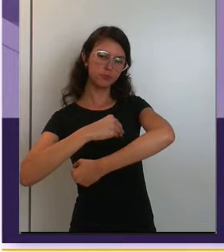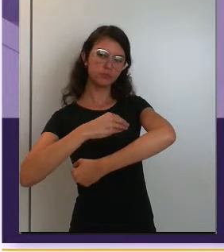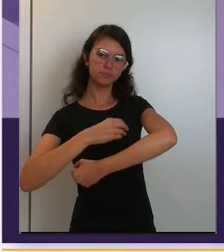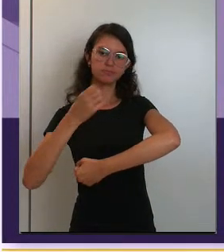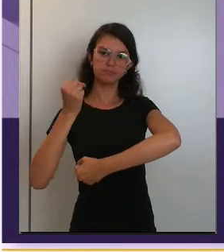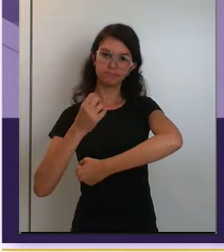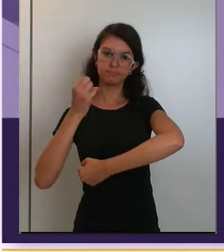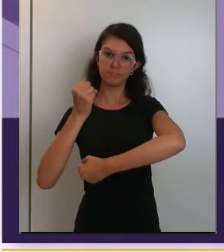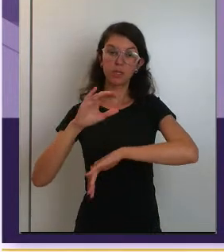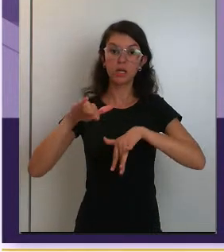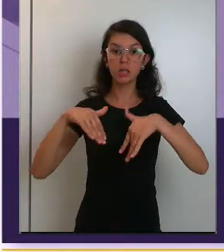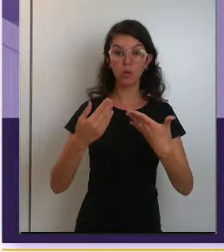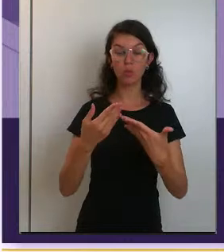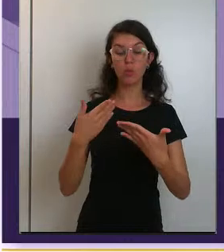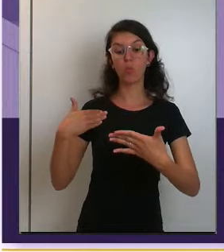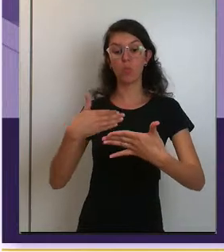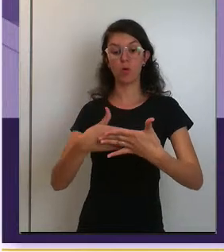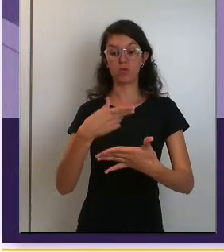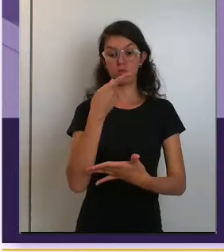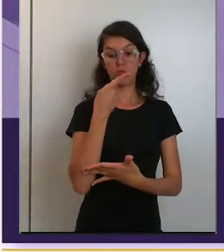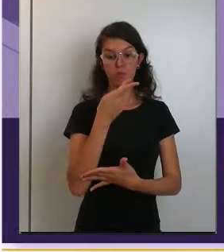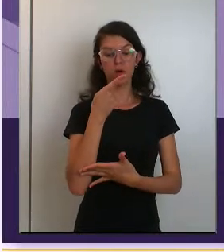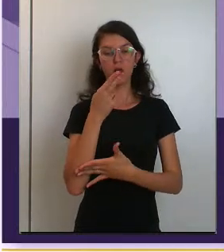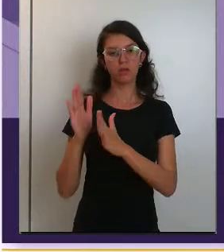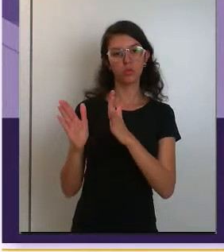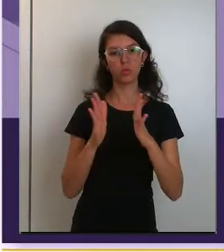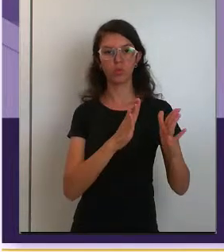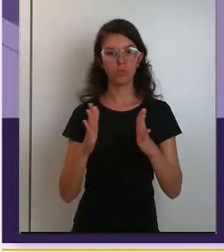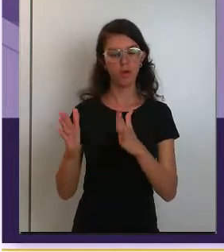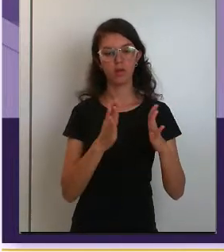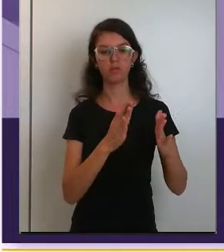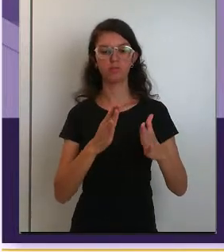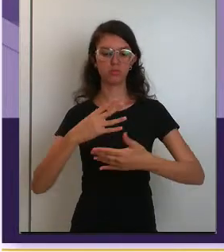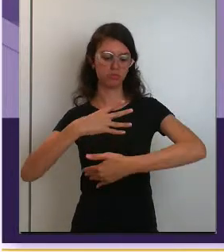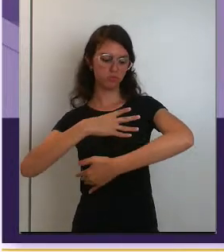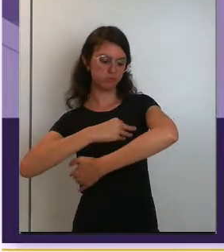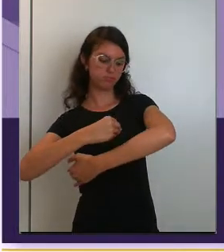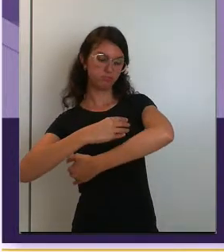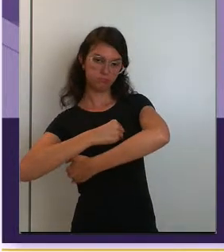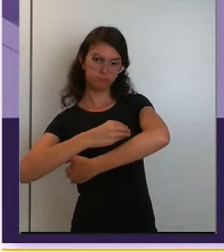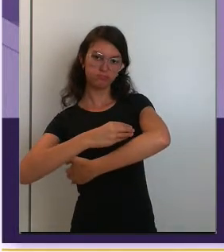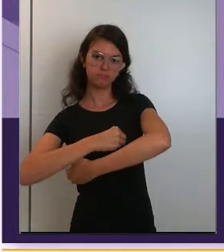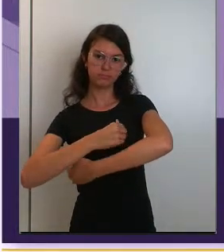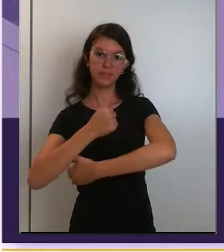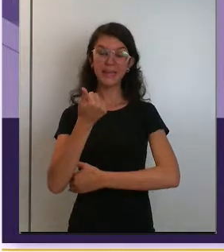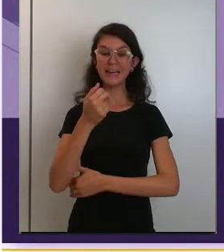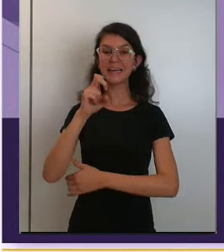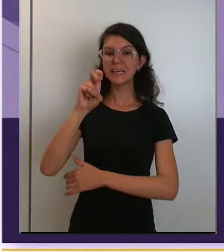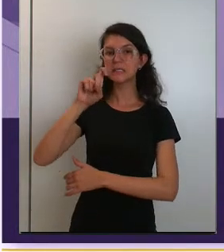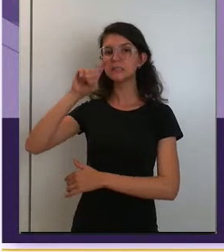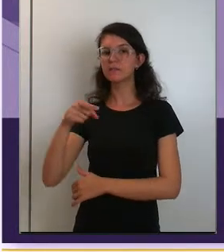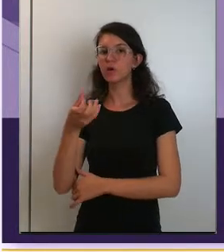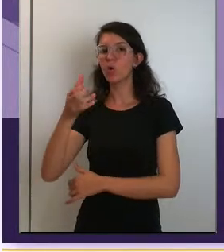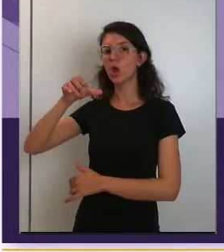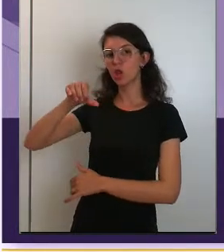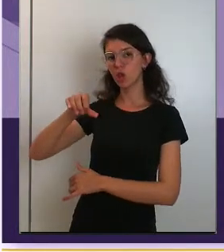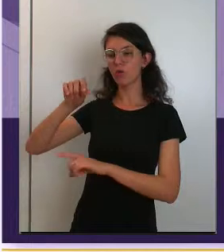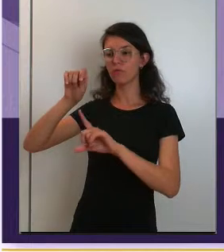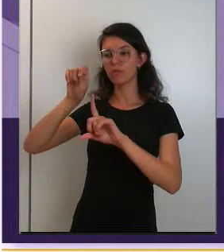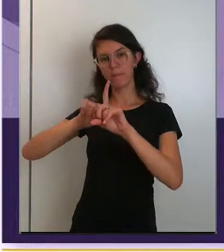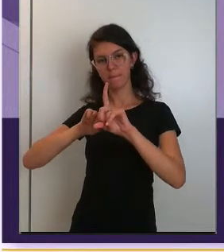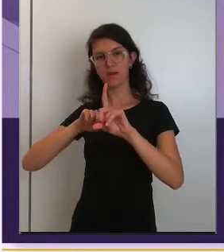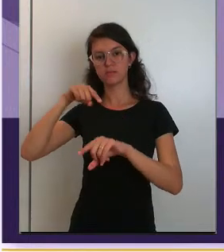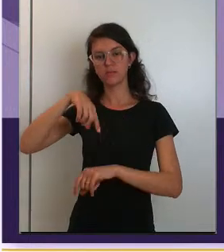E quando a gente fala da duração da amamentação de uma forma geral, né, é de 15,9 meses para o Brasil,